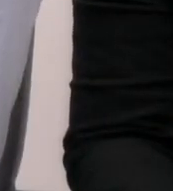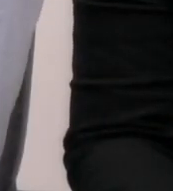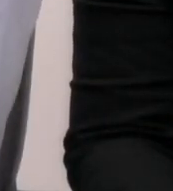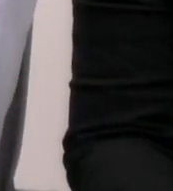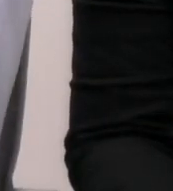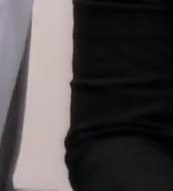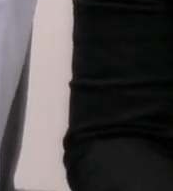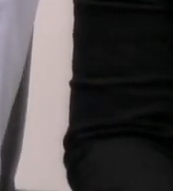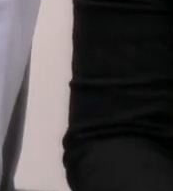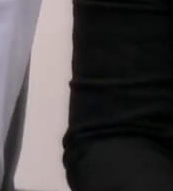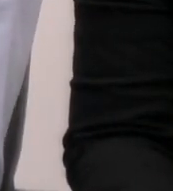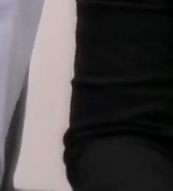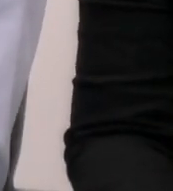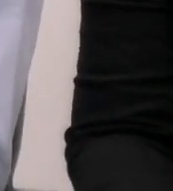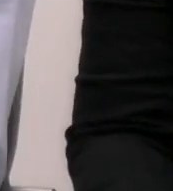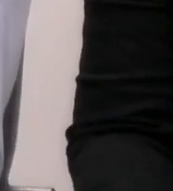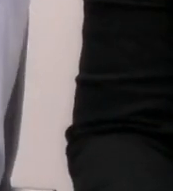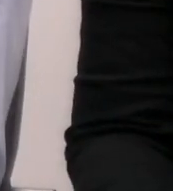esse,